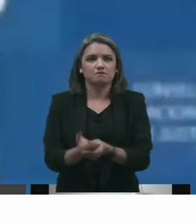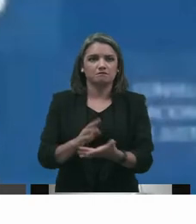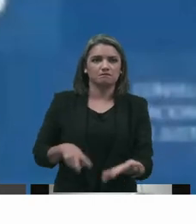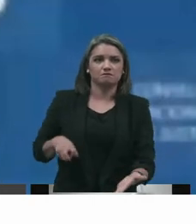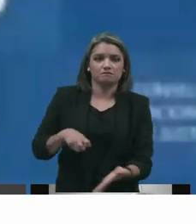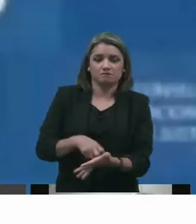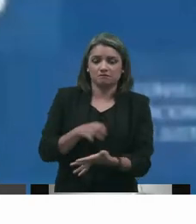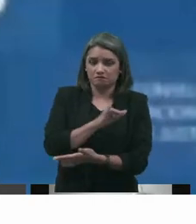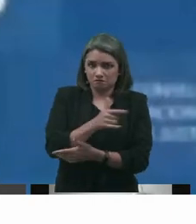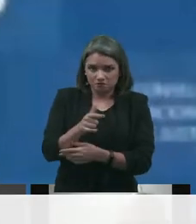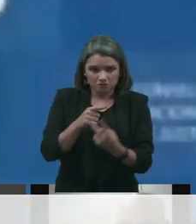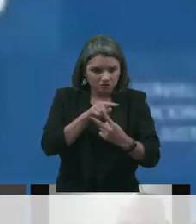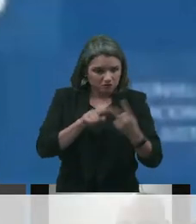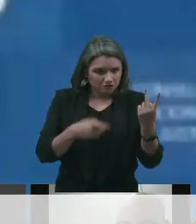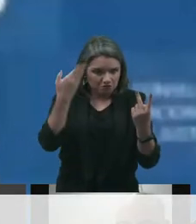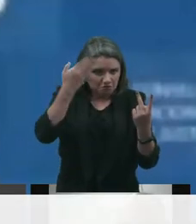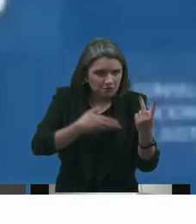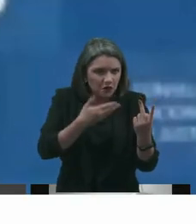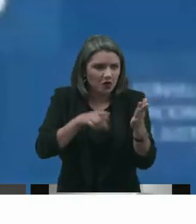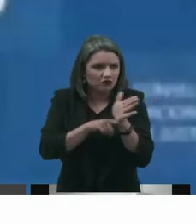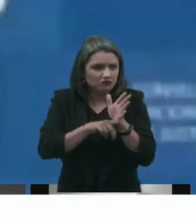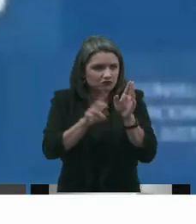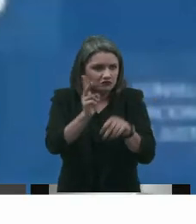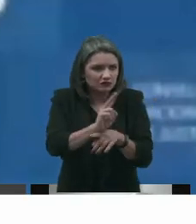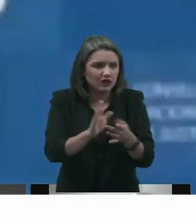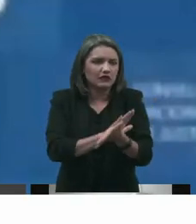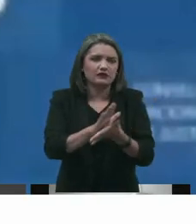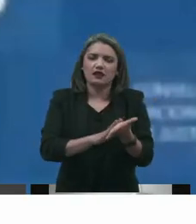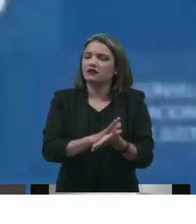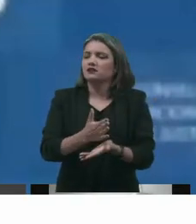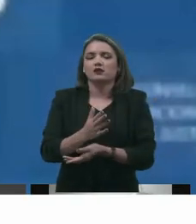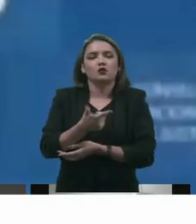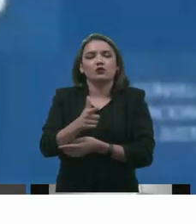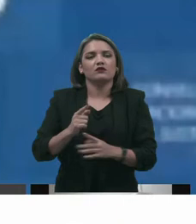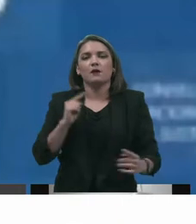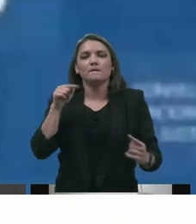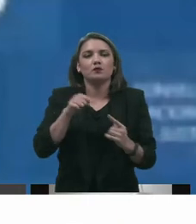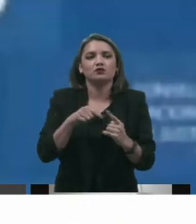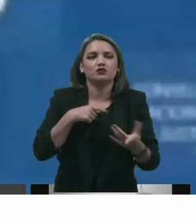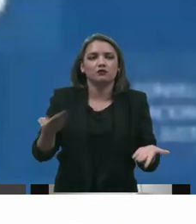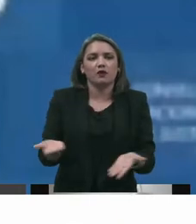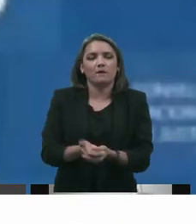inexiste justa causa para a instauração do processo criminal.